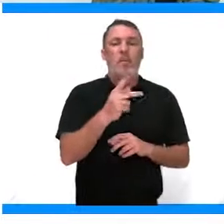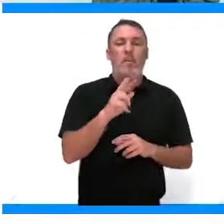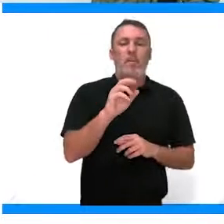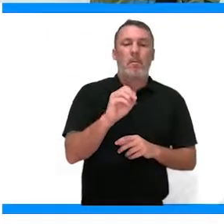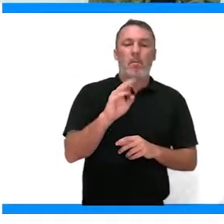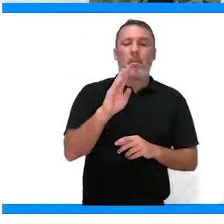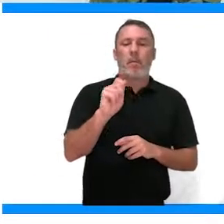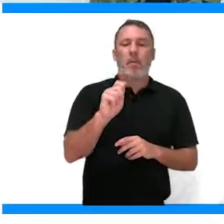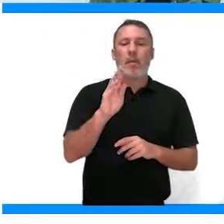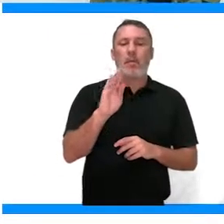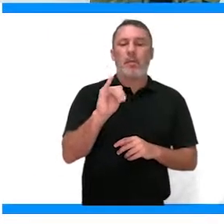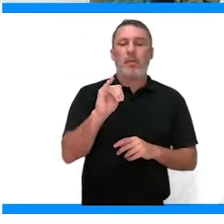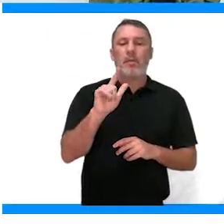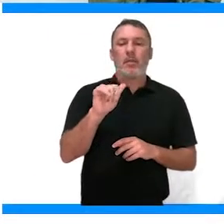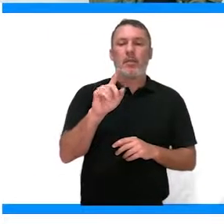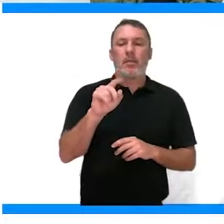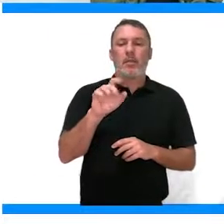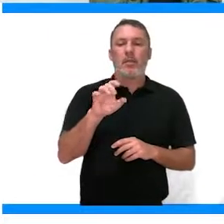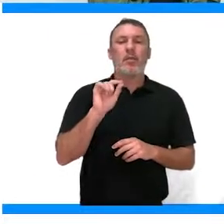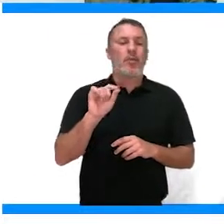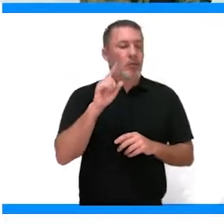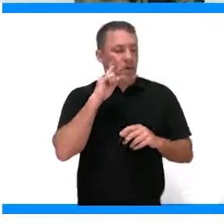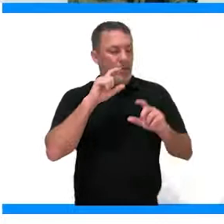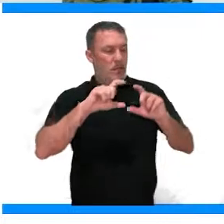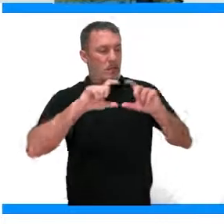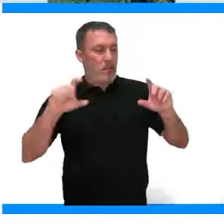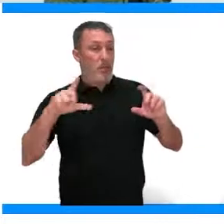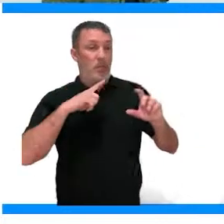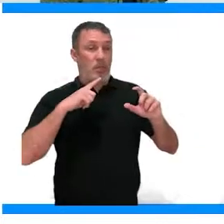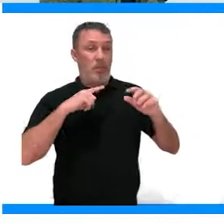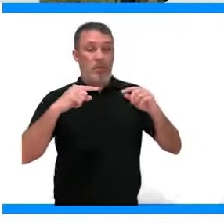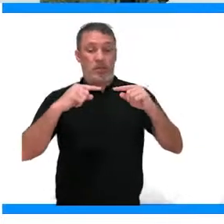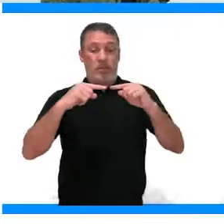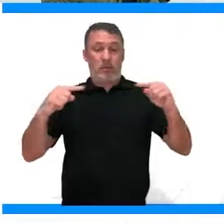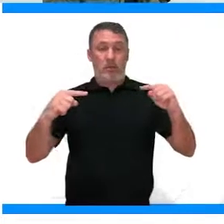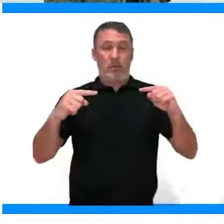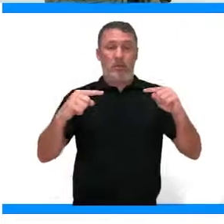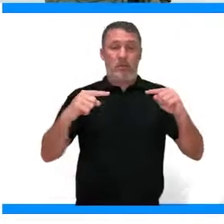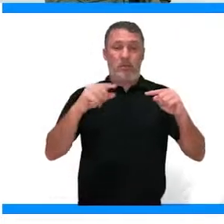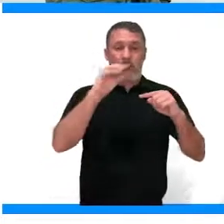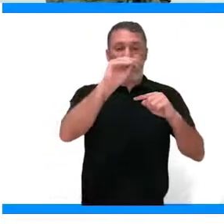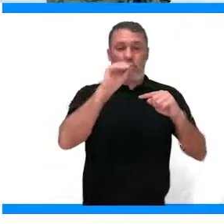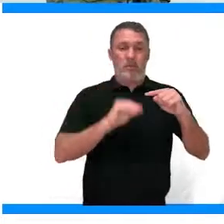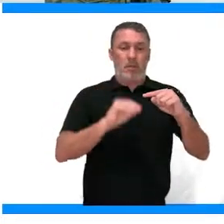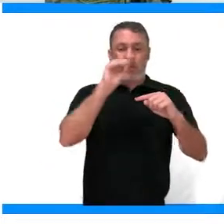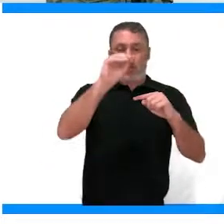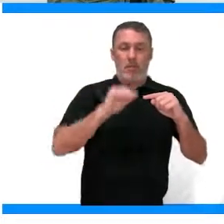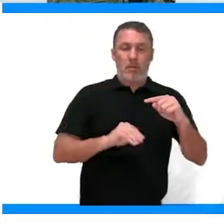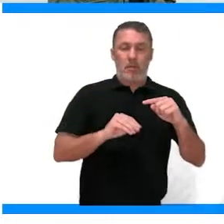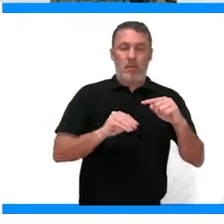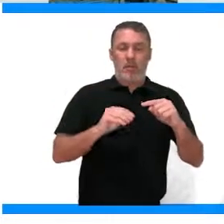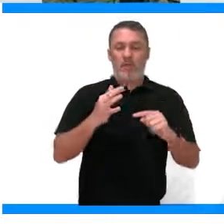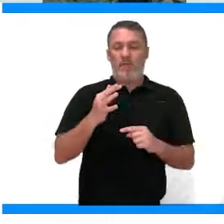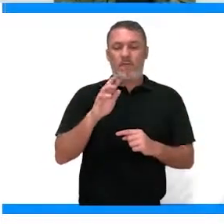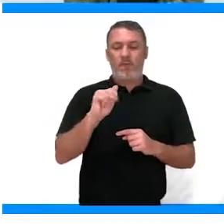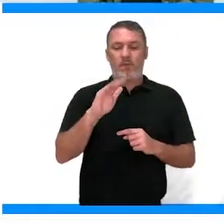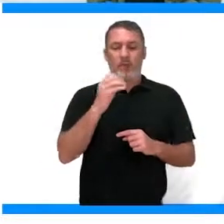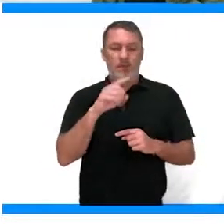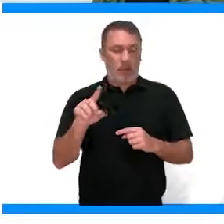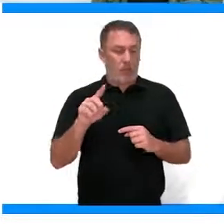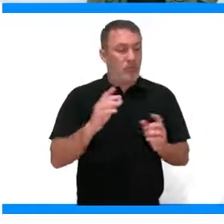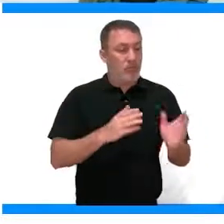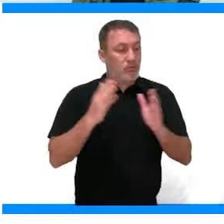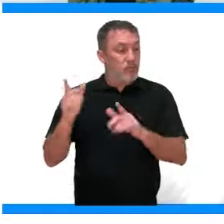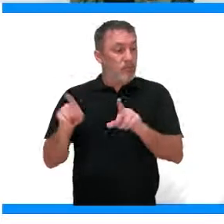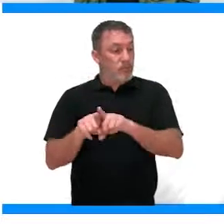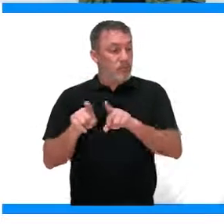a parte sobre o total. A probabilidade pode ser escrita na forma de fração, que é só pegar a parte sobre o total, tá aí a fração.